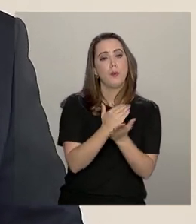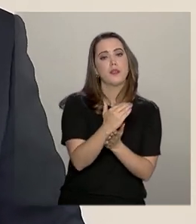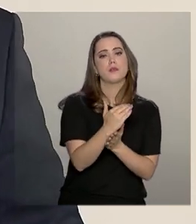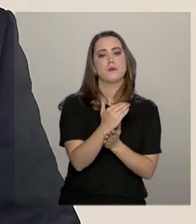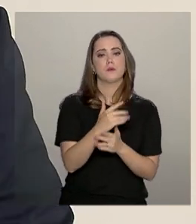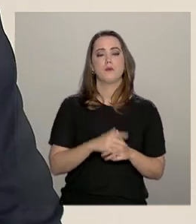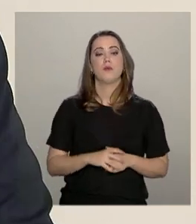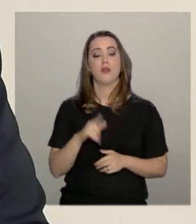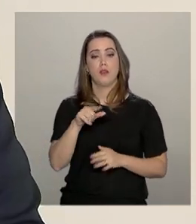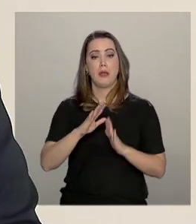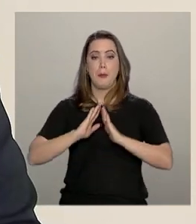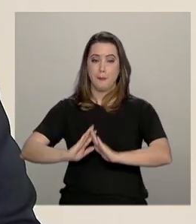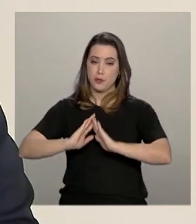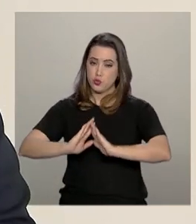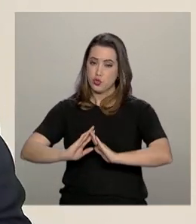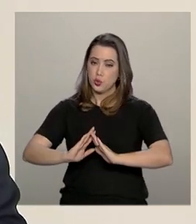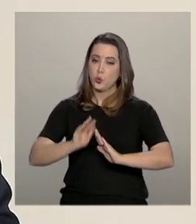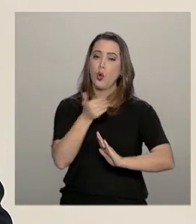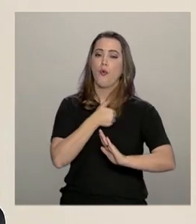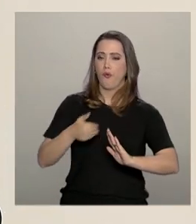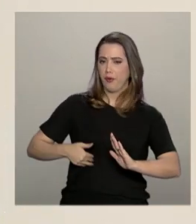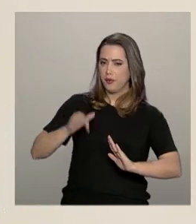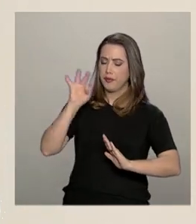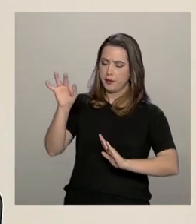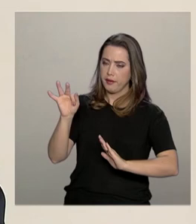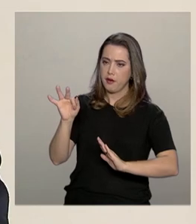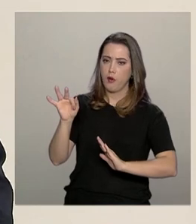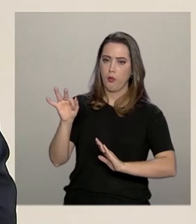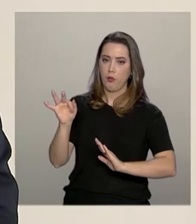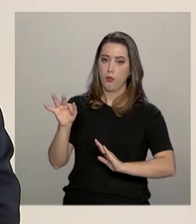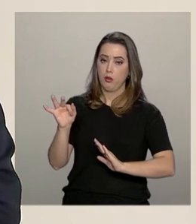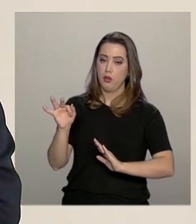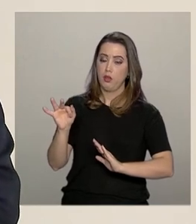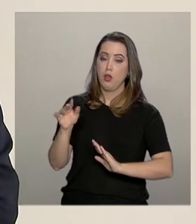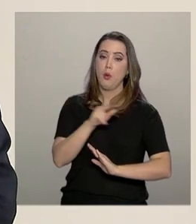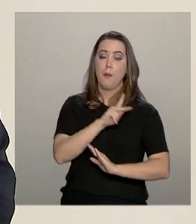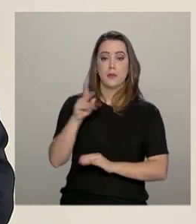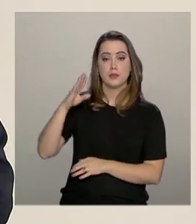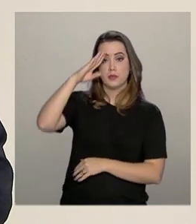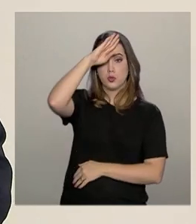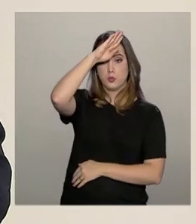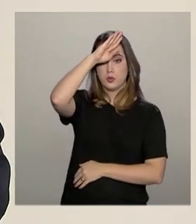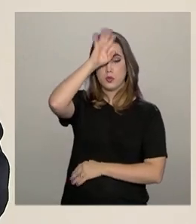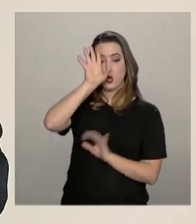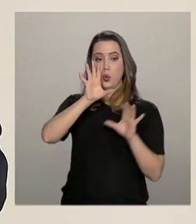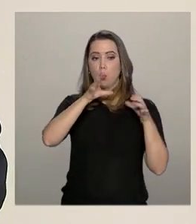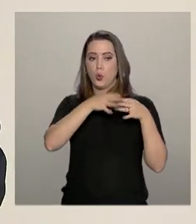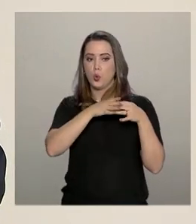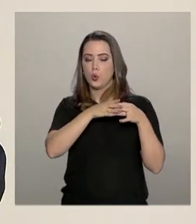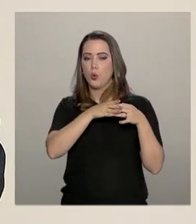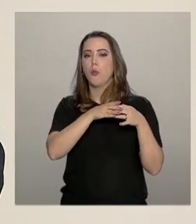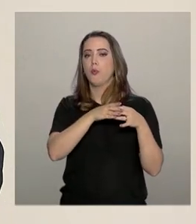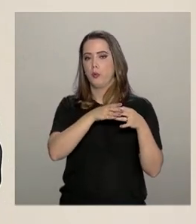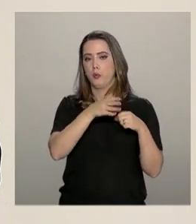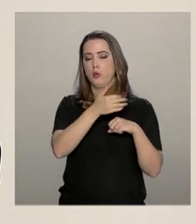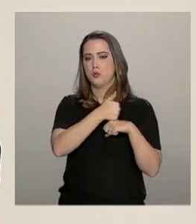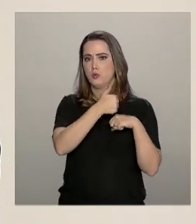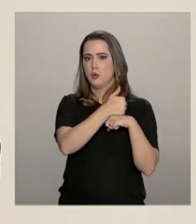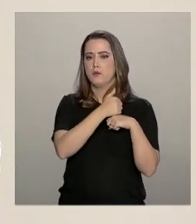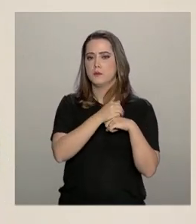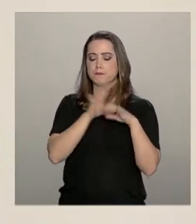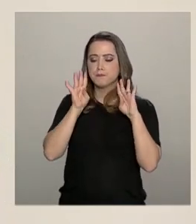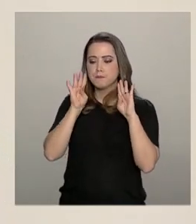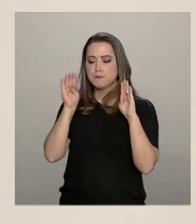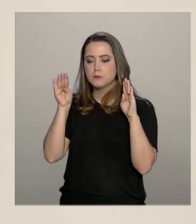iniciadas e pedidos direcionados ao governo federal, o presidente Bolsonaro e sua equipe técnica dará